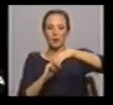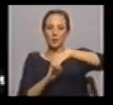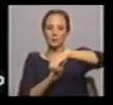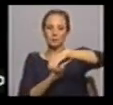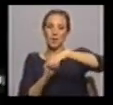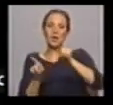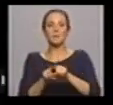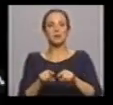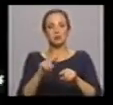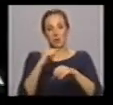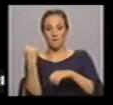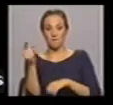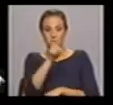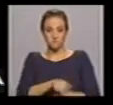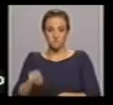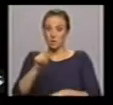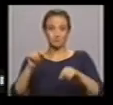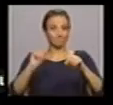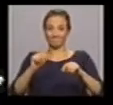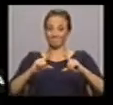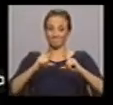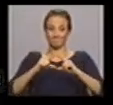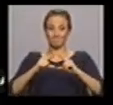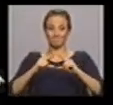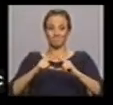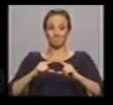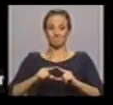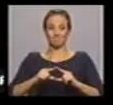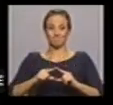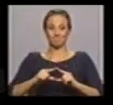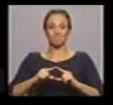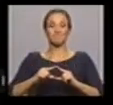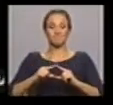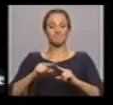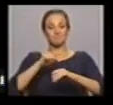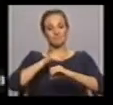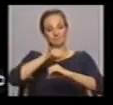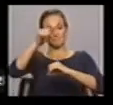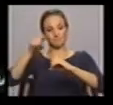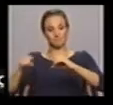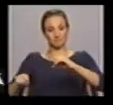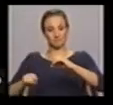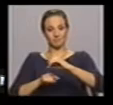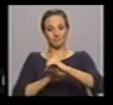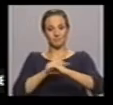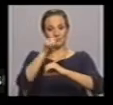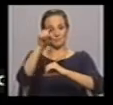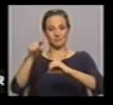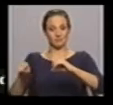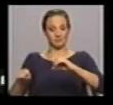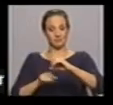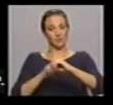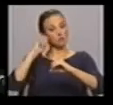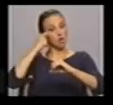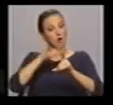um triângulo daqueles anéis, e tudo isso é obra de uma lua chamada Créssida, que afeta ali a estabilidade